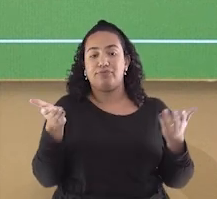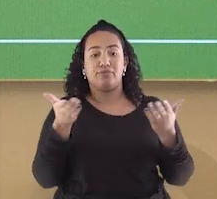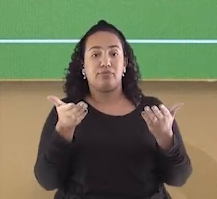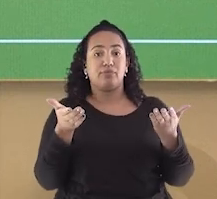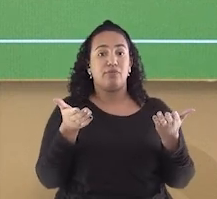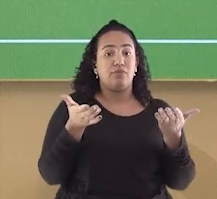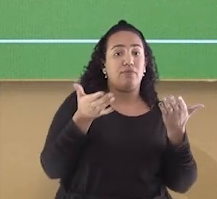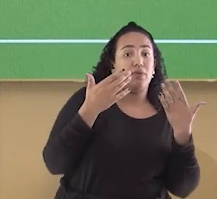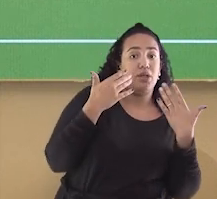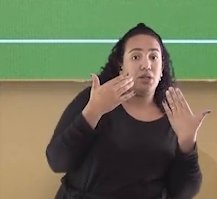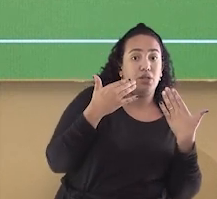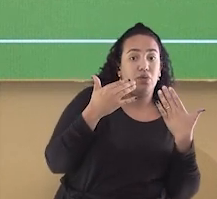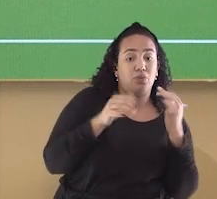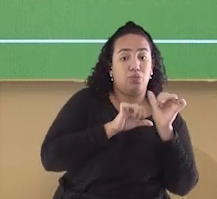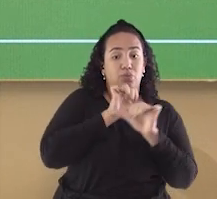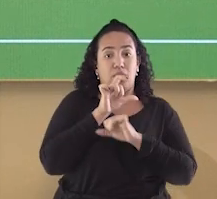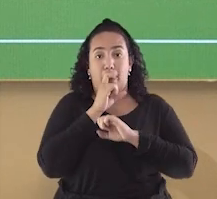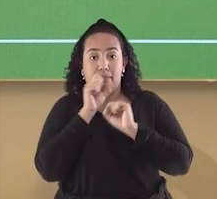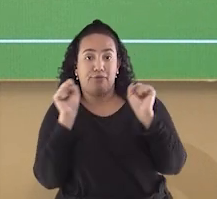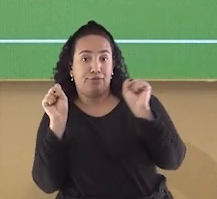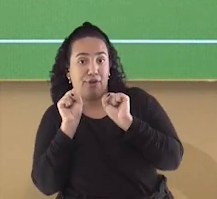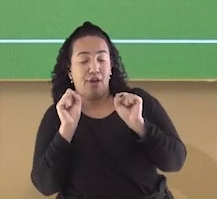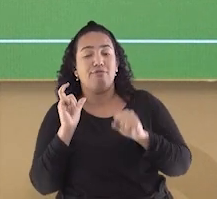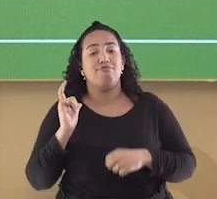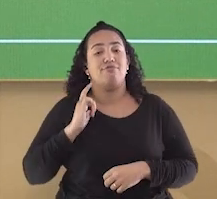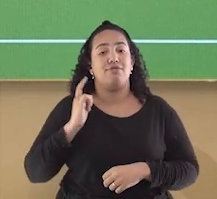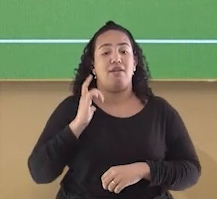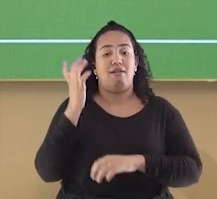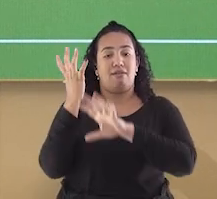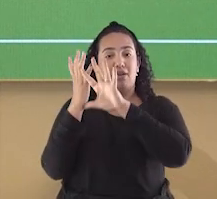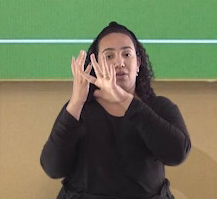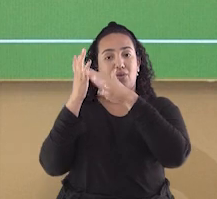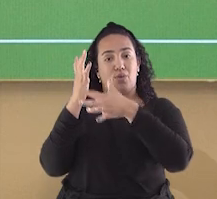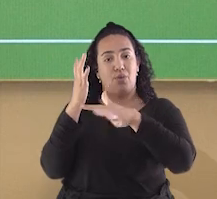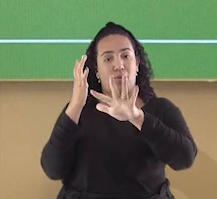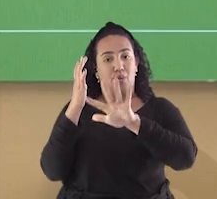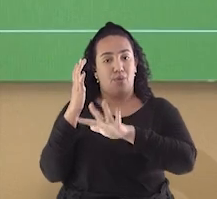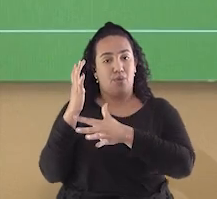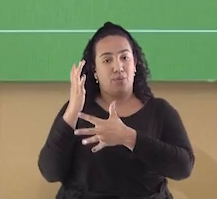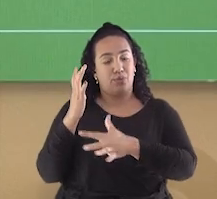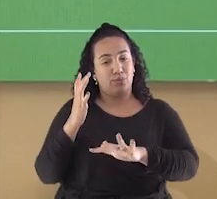durante a mudança do verão para o inverno, ocorre o outono.